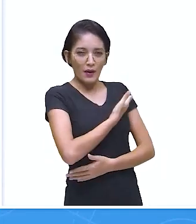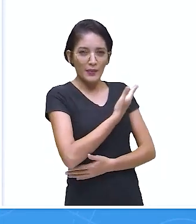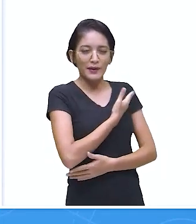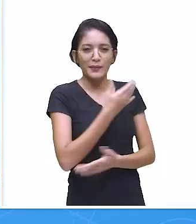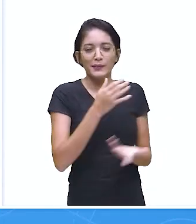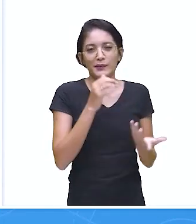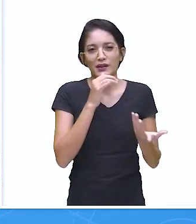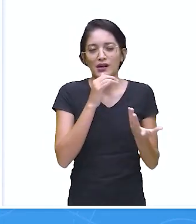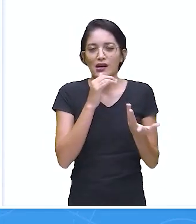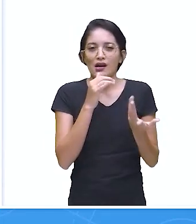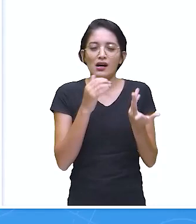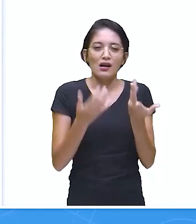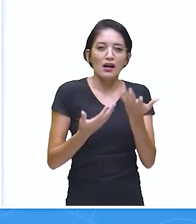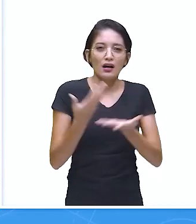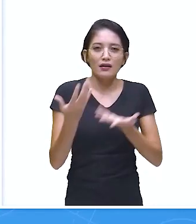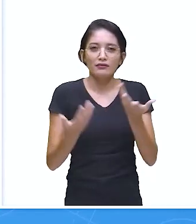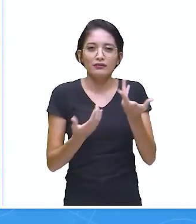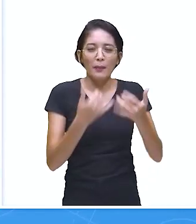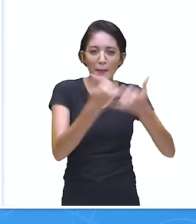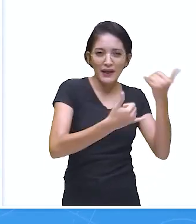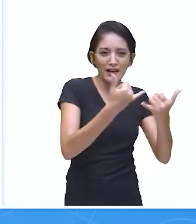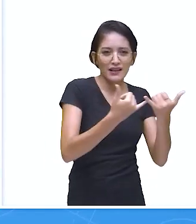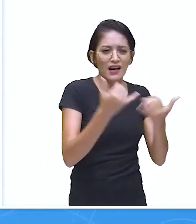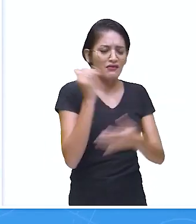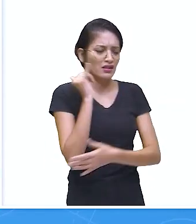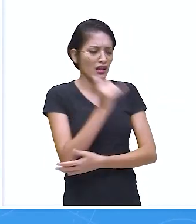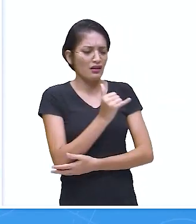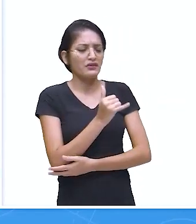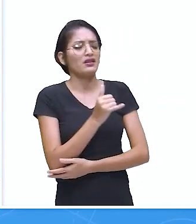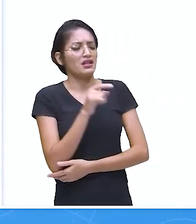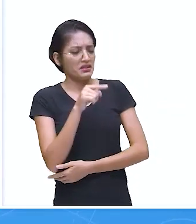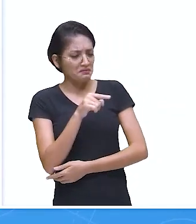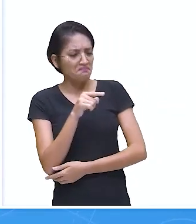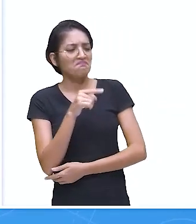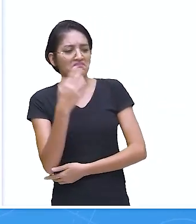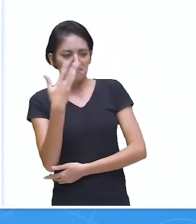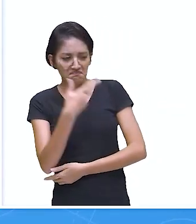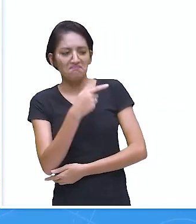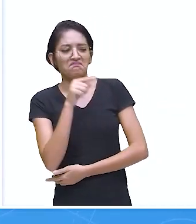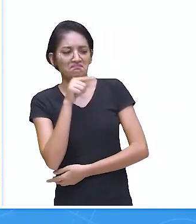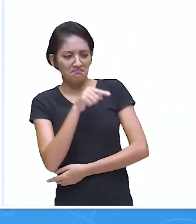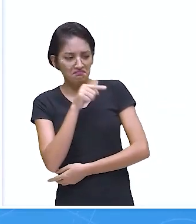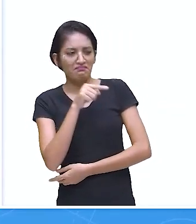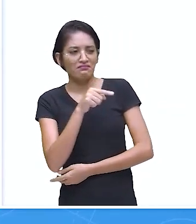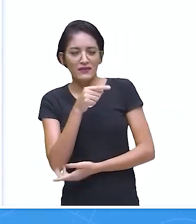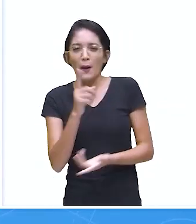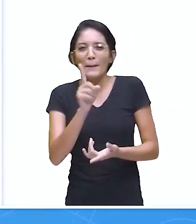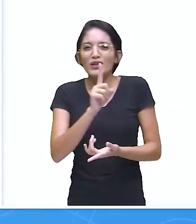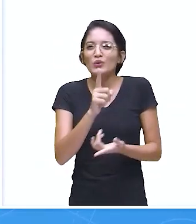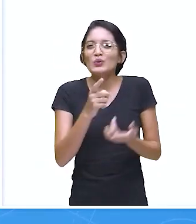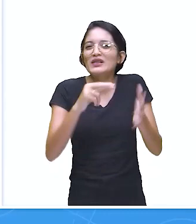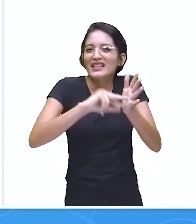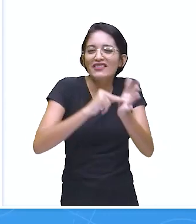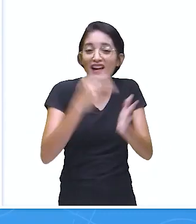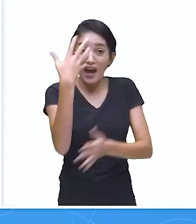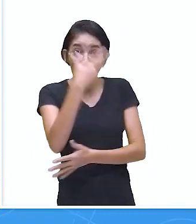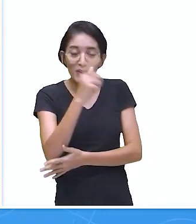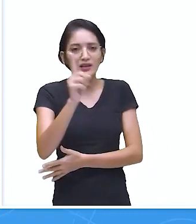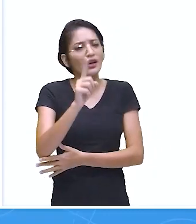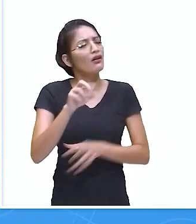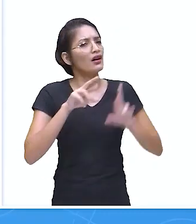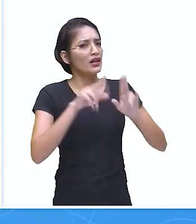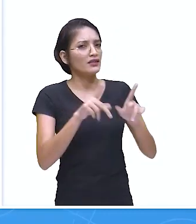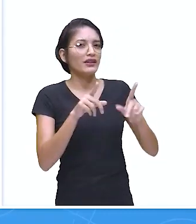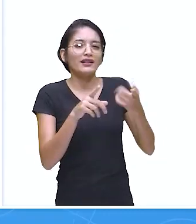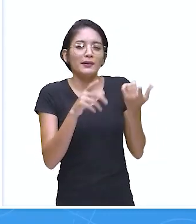diz assim, ele faz alguma arte, aí você diz bem assim, bonito, né? Você não está querendo dizer aquilo, né? Está dizendo o contrário.